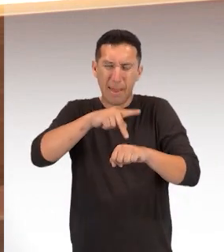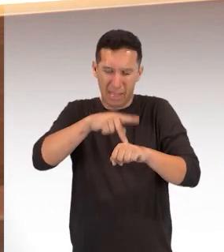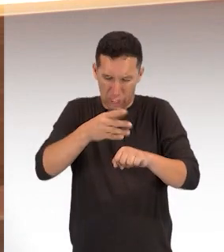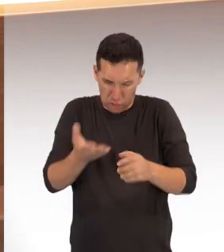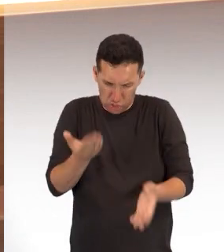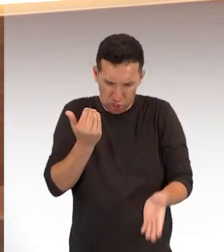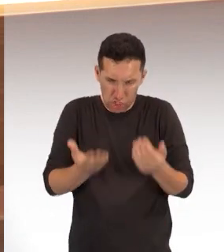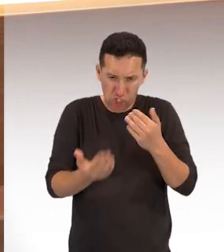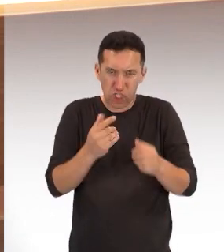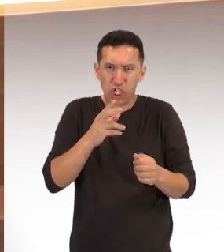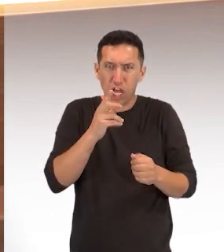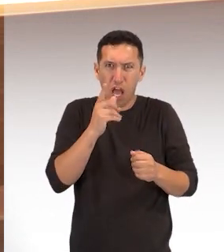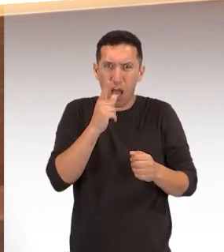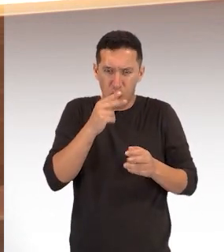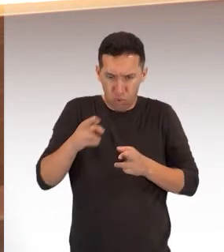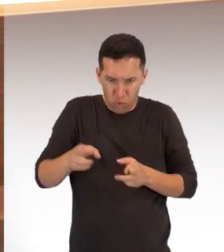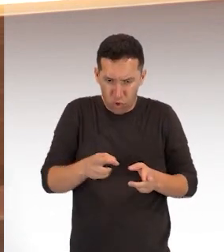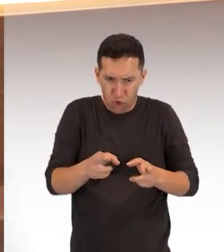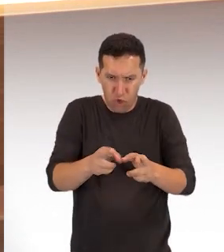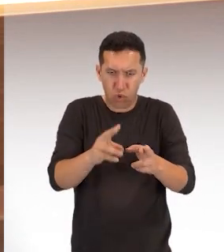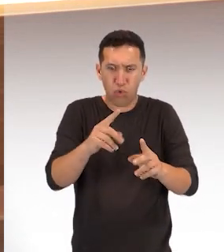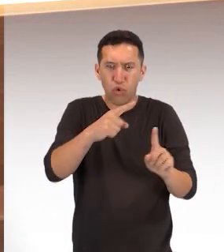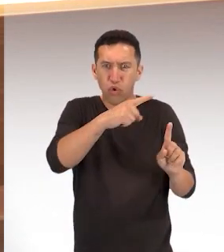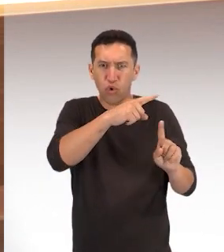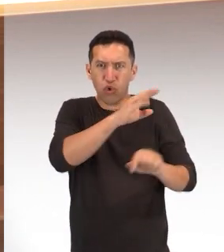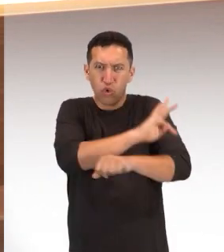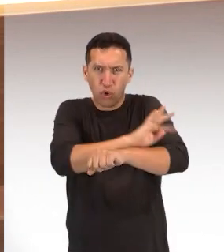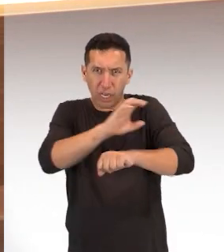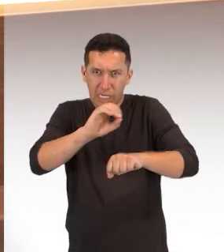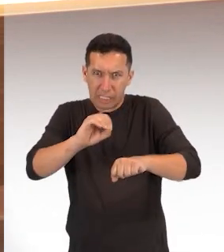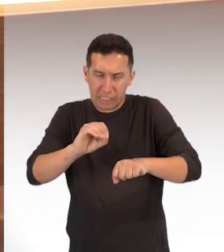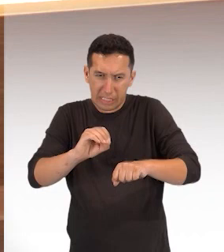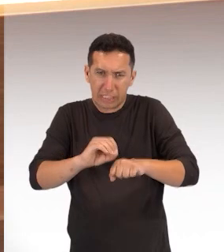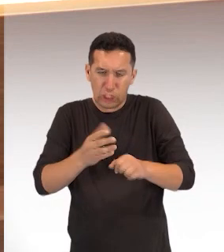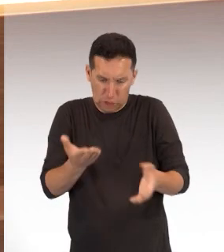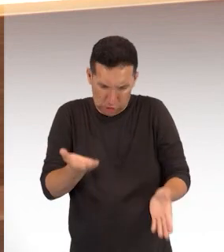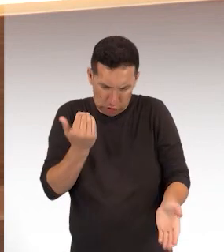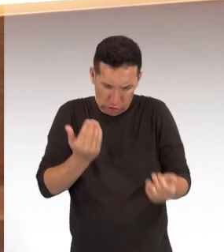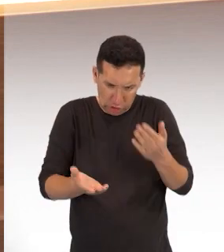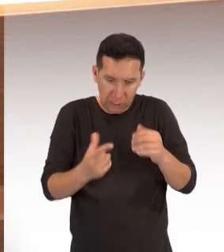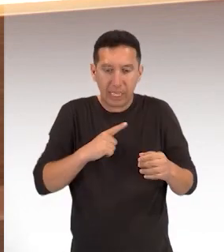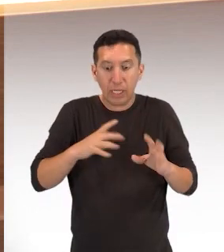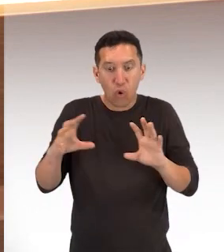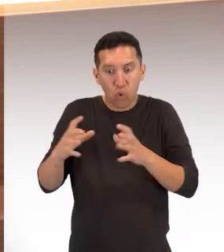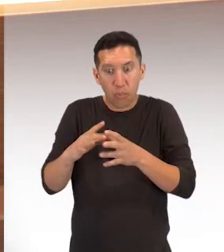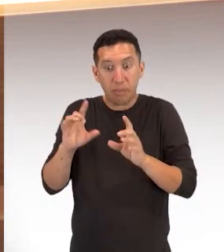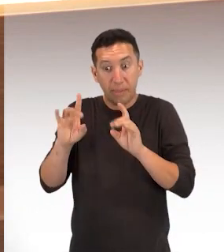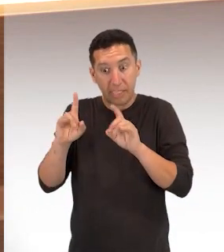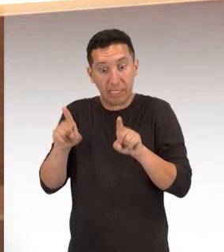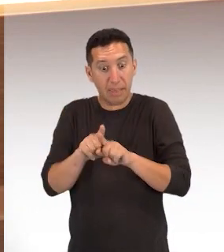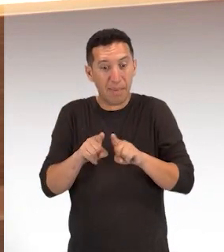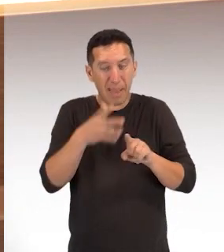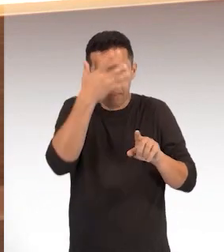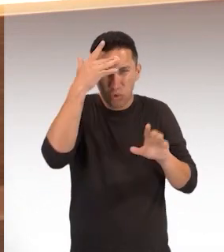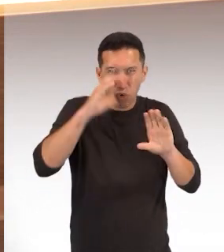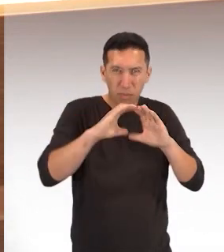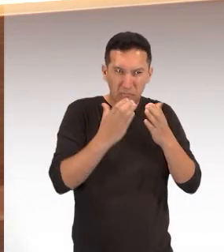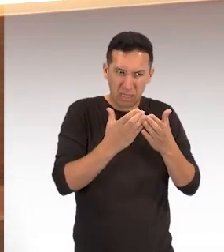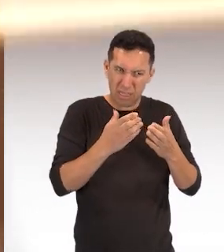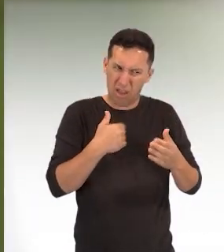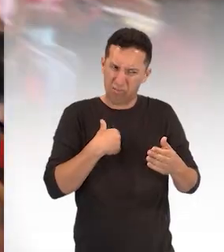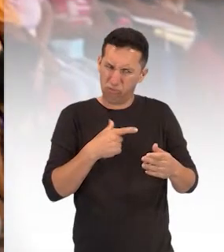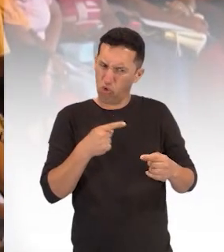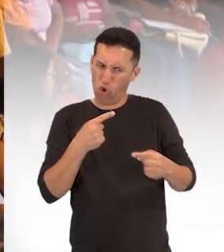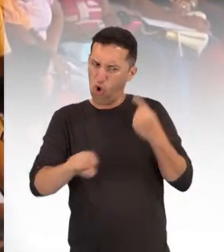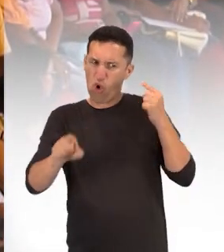rochas do fundo do rio Tocantins e tornar possível a navegação, é questionada por especialistas e pelas